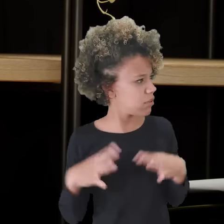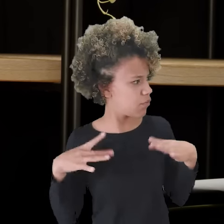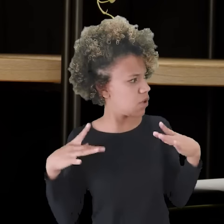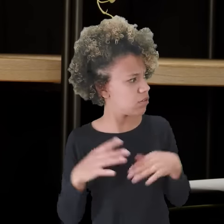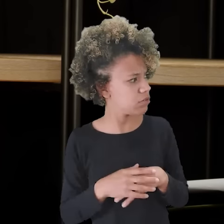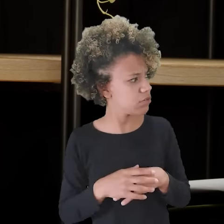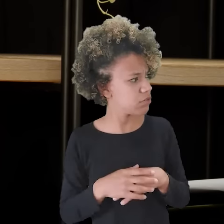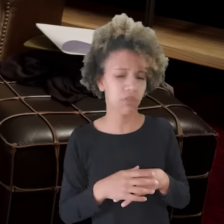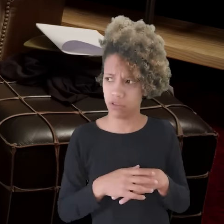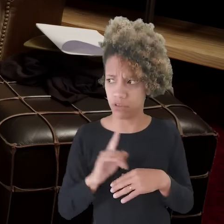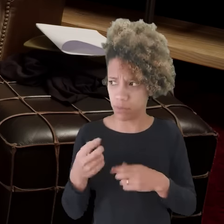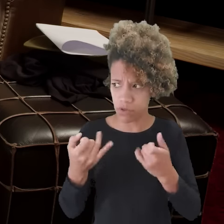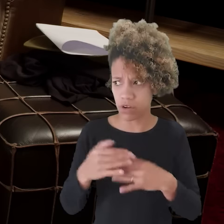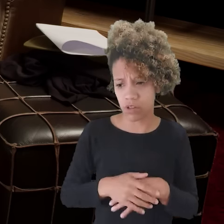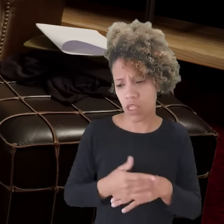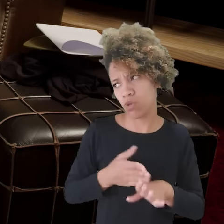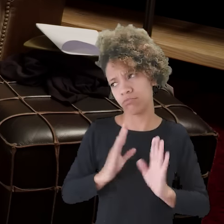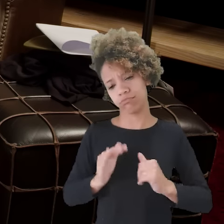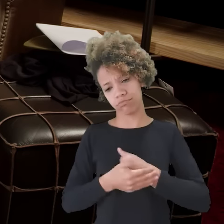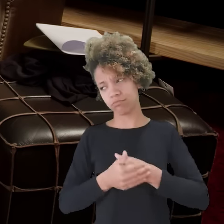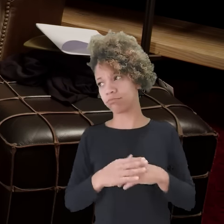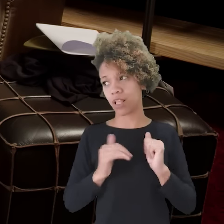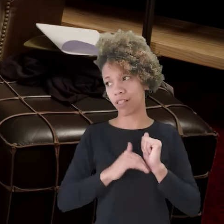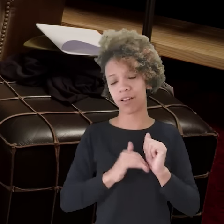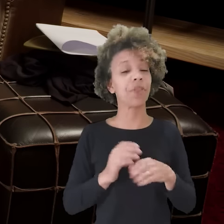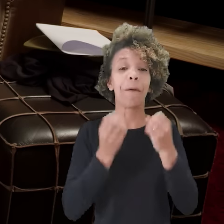I vou contar mesmo